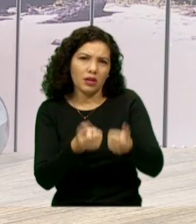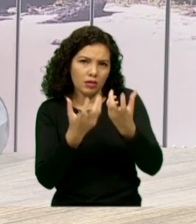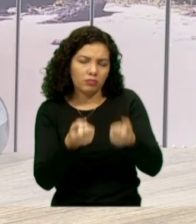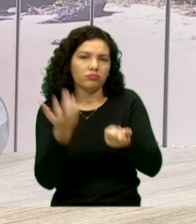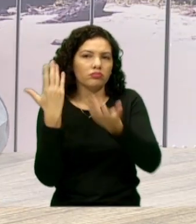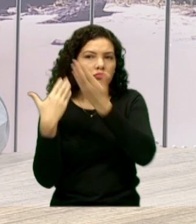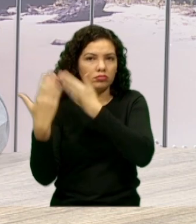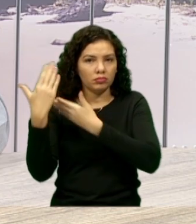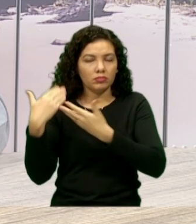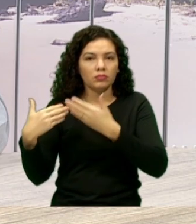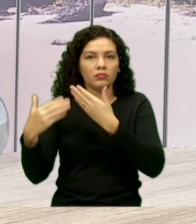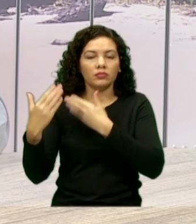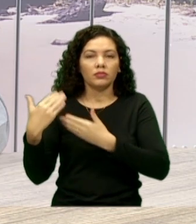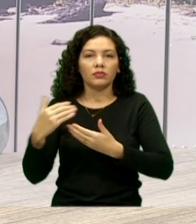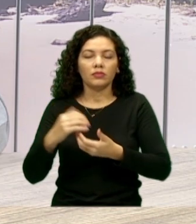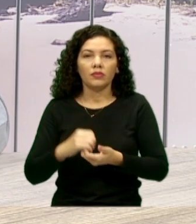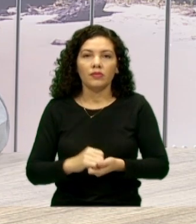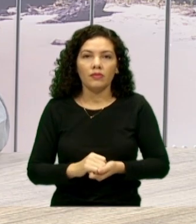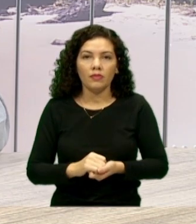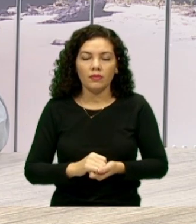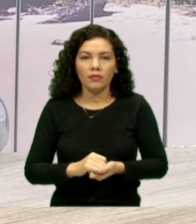aceitávamos